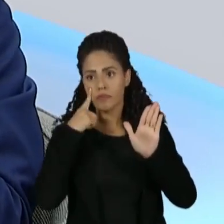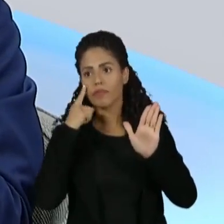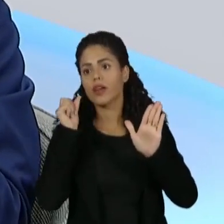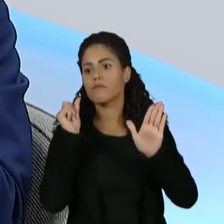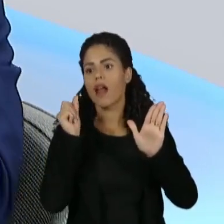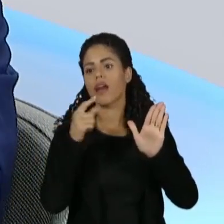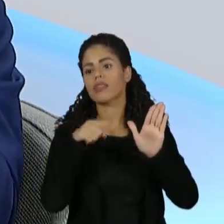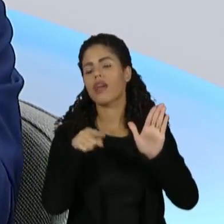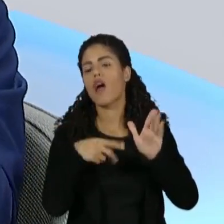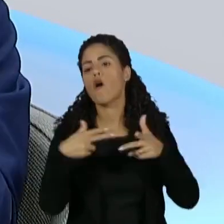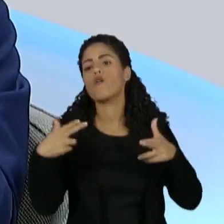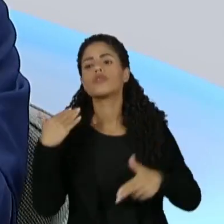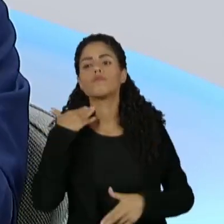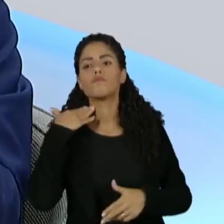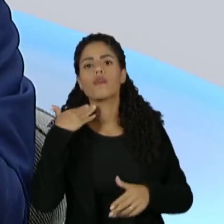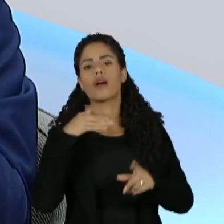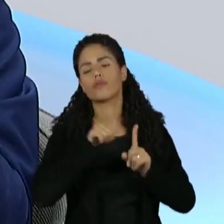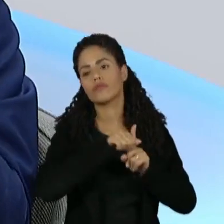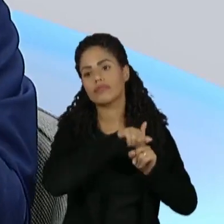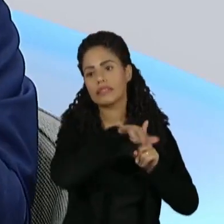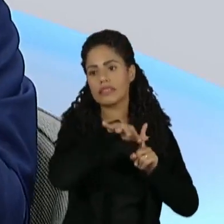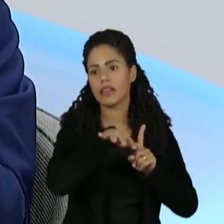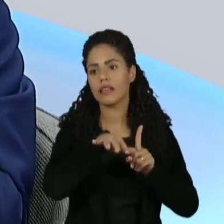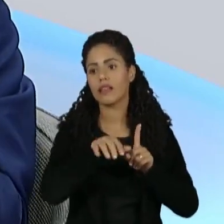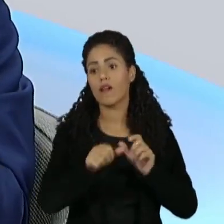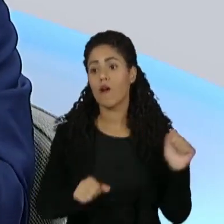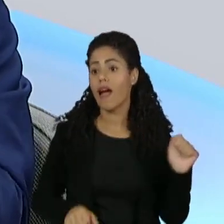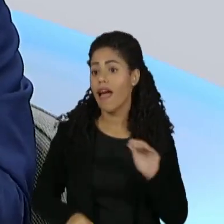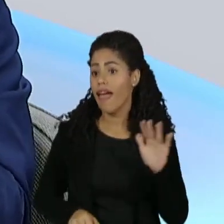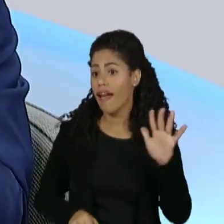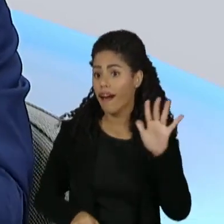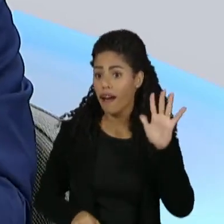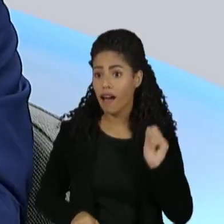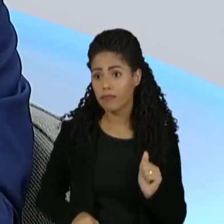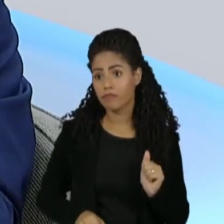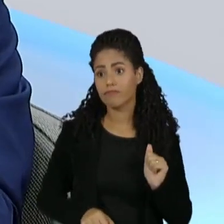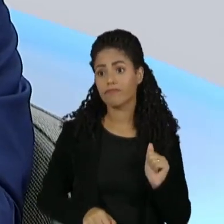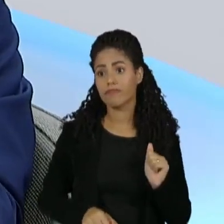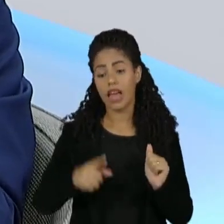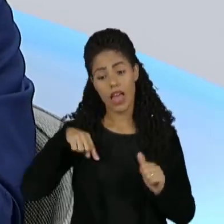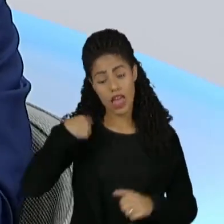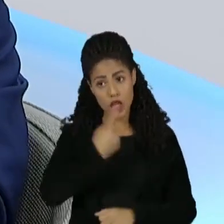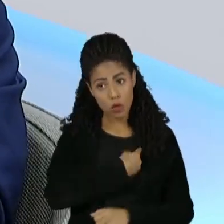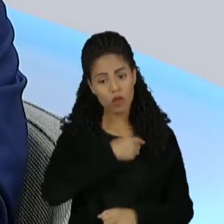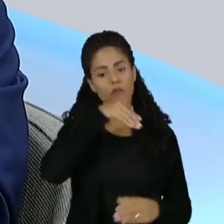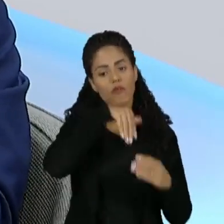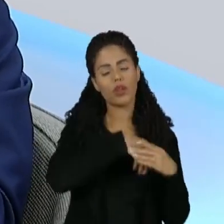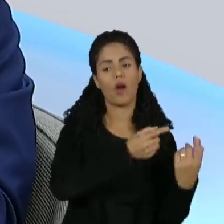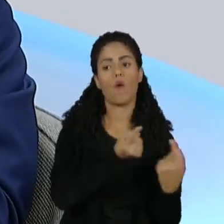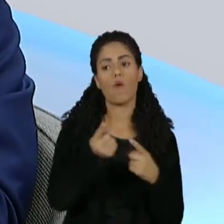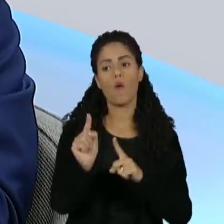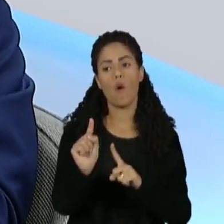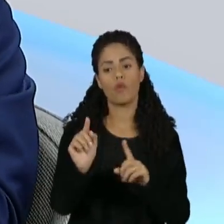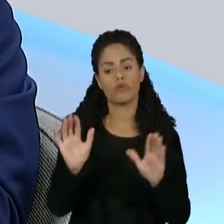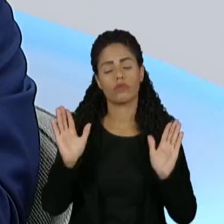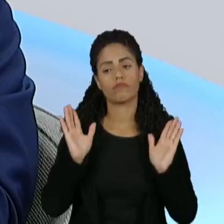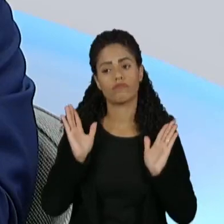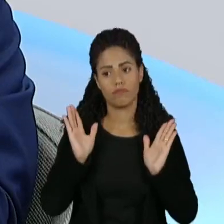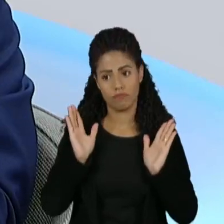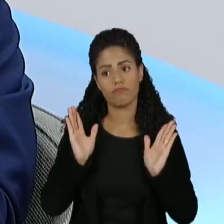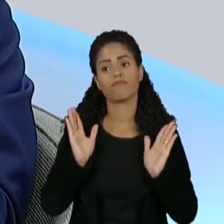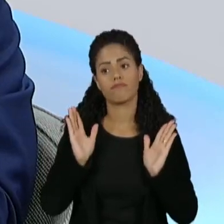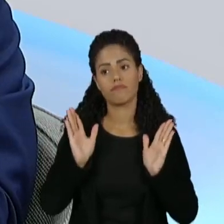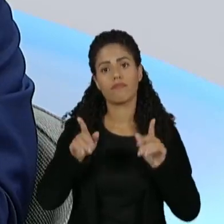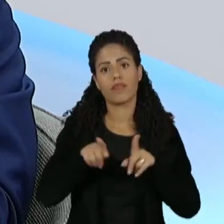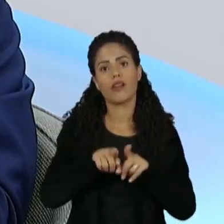do banco central Esta é uma pauta por exemplo que é cara para nós que nós votaremos contra mesmo eventualmente o Silvio Costa Filho